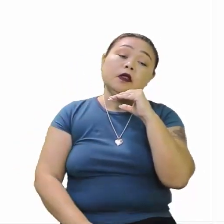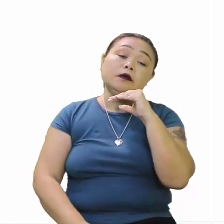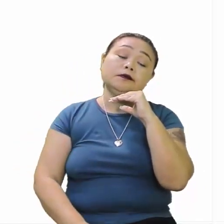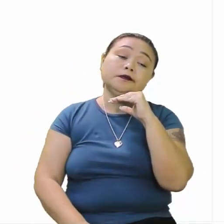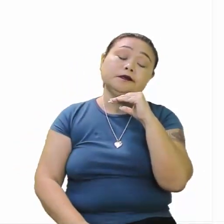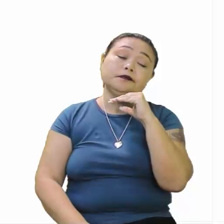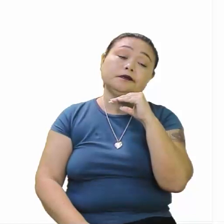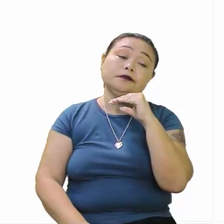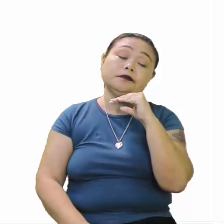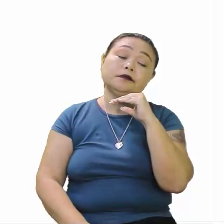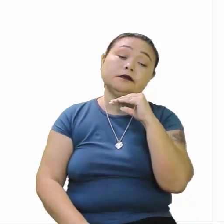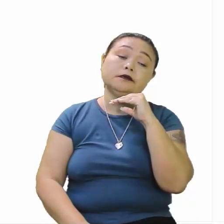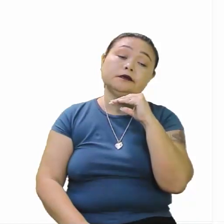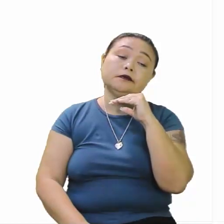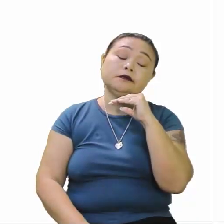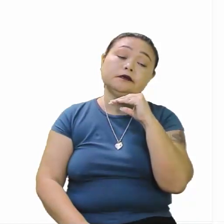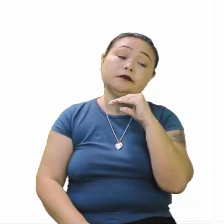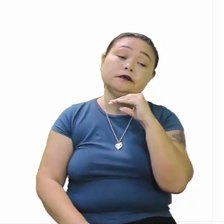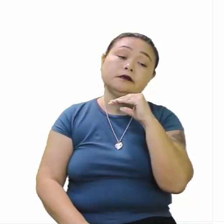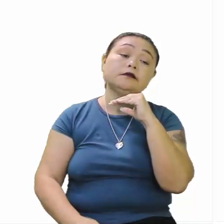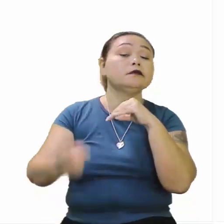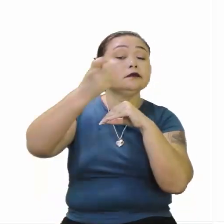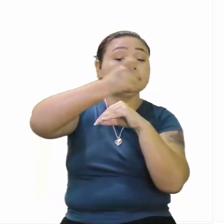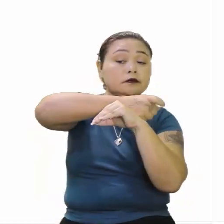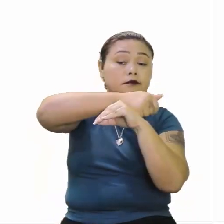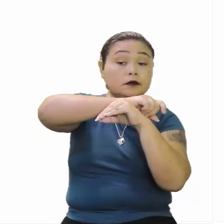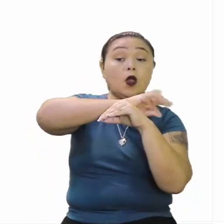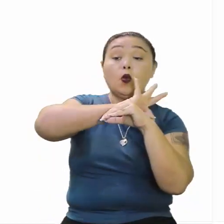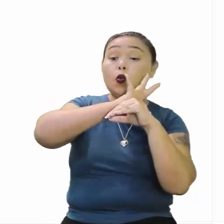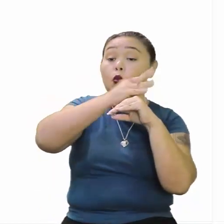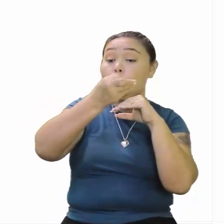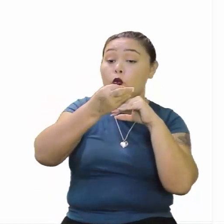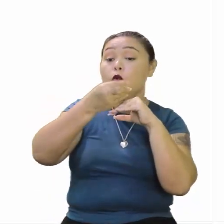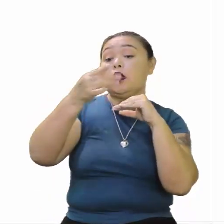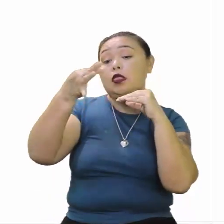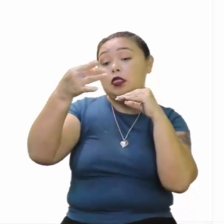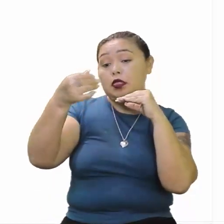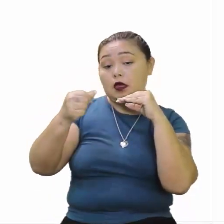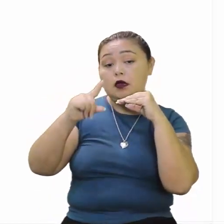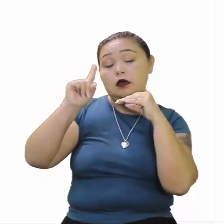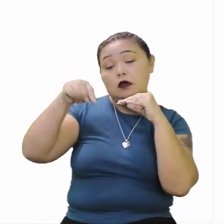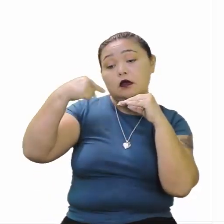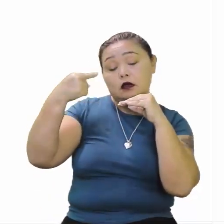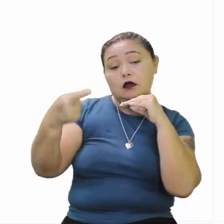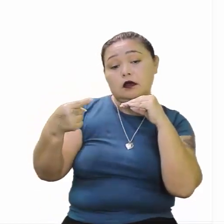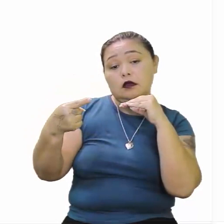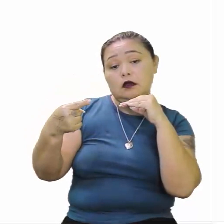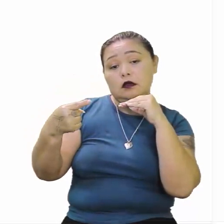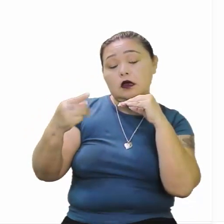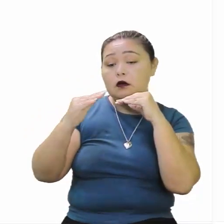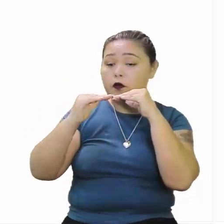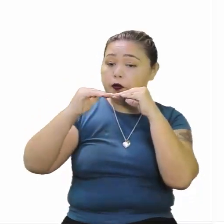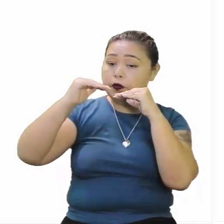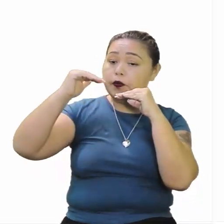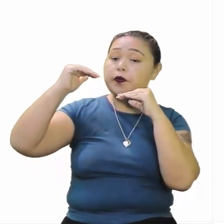sólido vira totalmente líquido, aí a temperatura passa a subir.